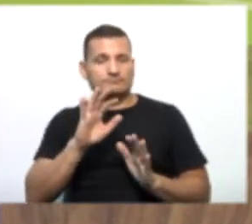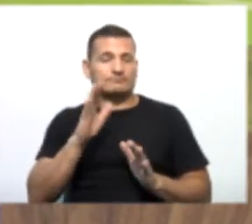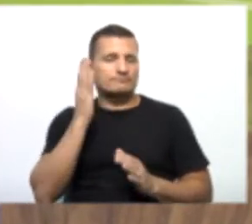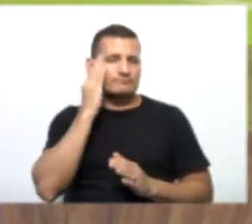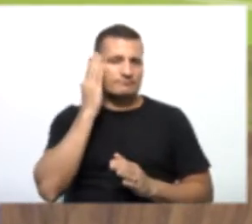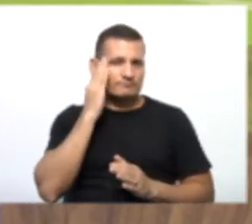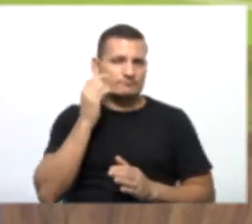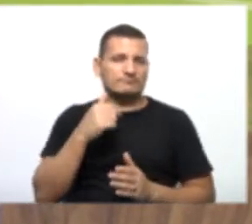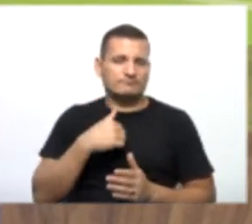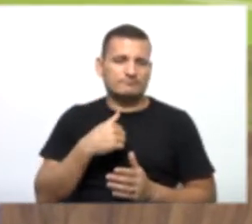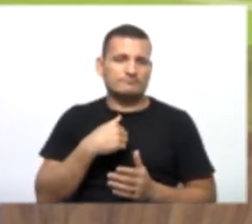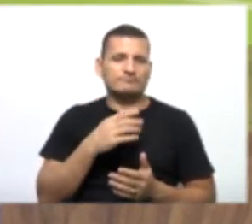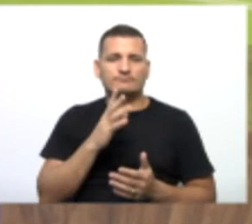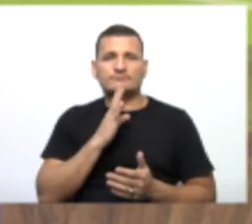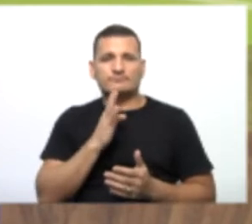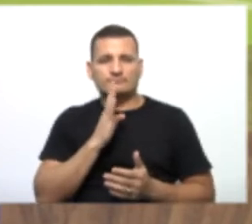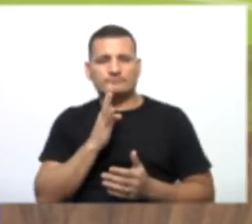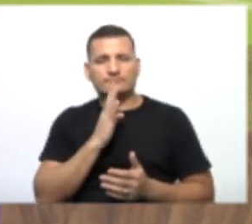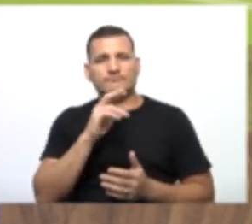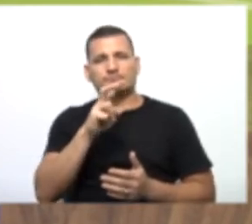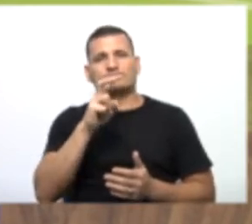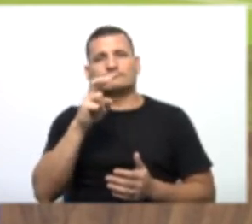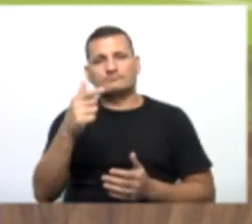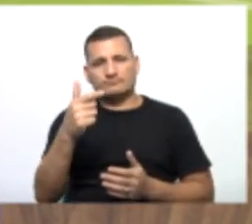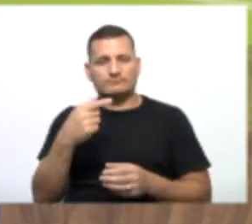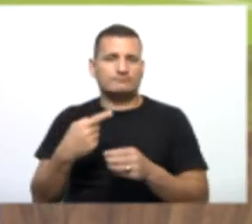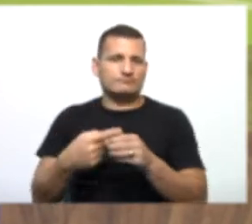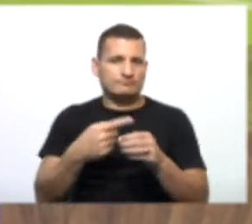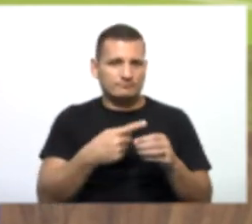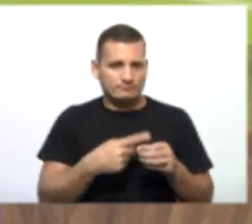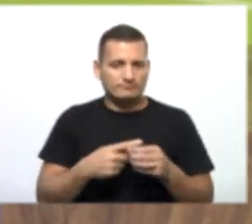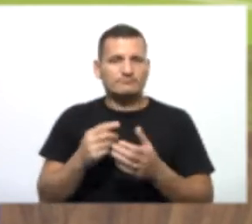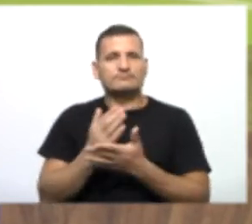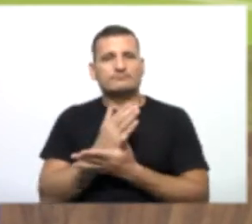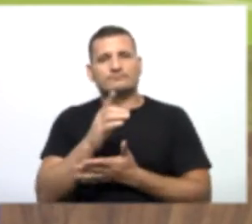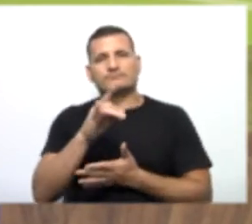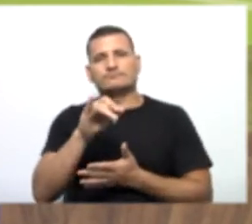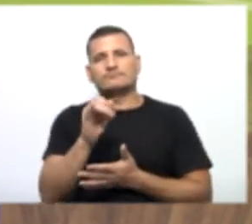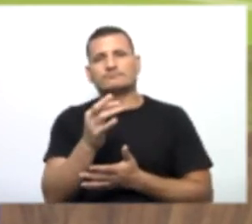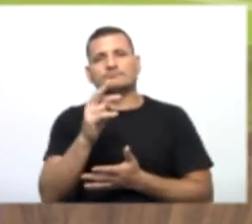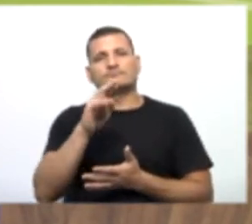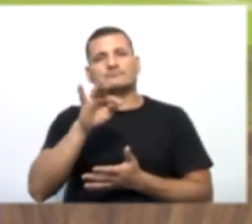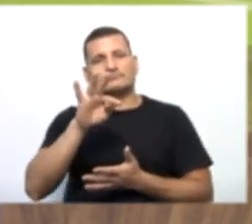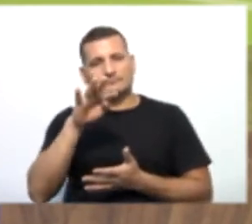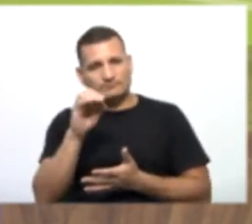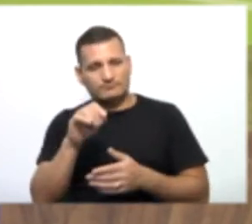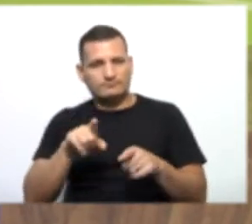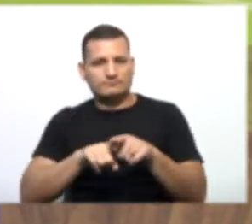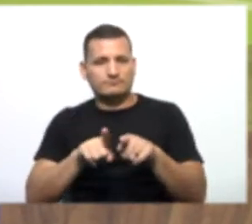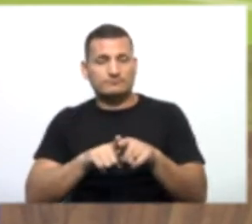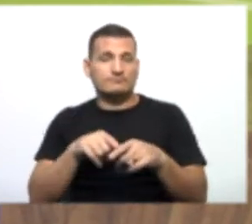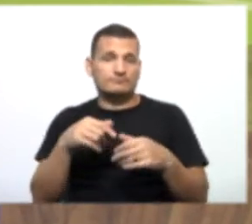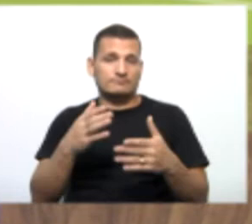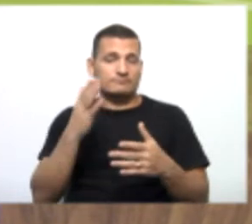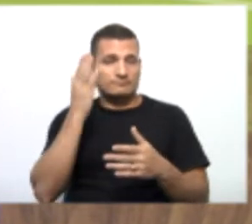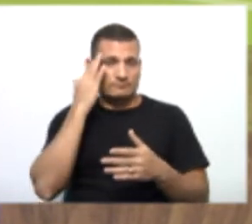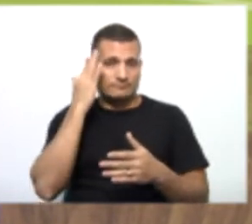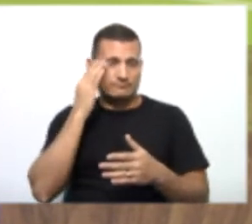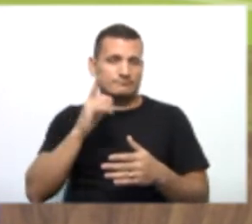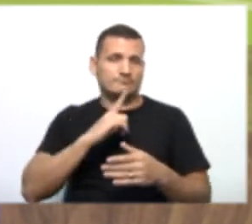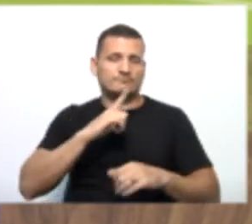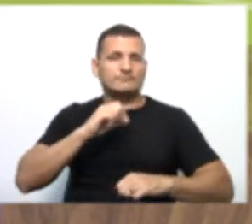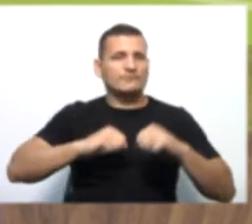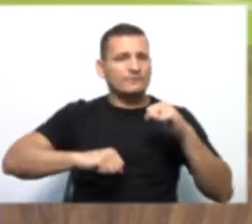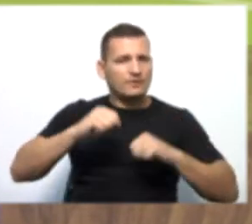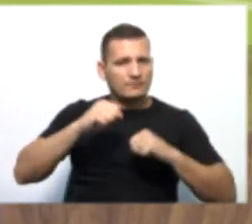eu conheço os 52 municípios, alguns distritos aí desse nosso estado. Então nós sabemos que existem